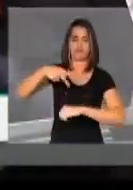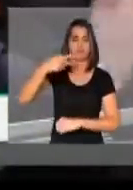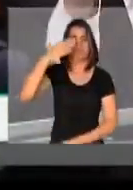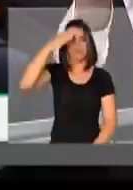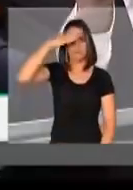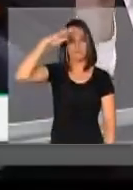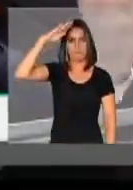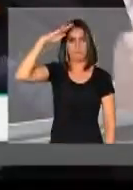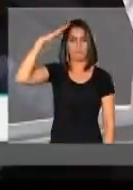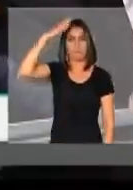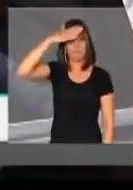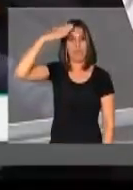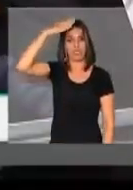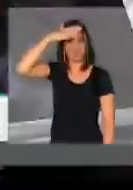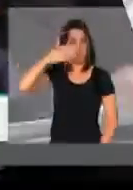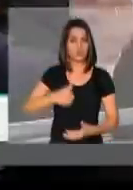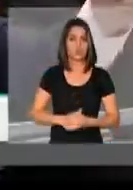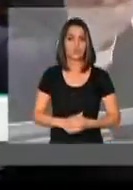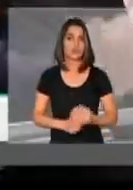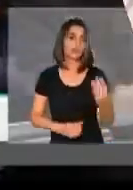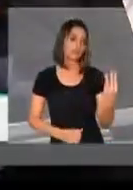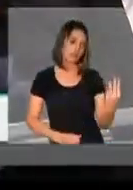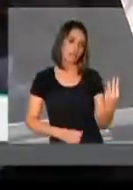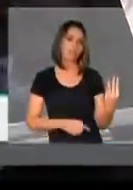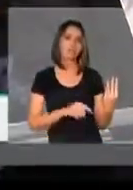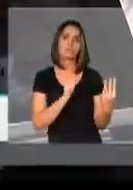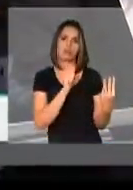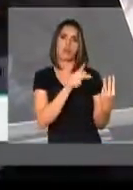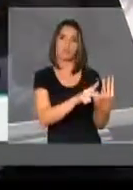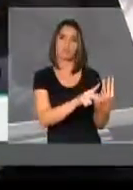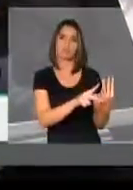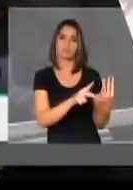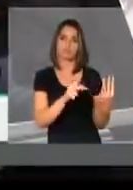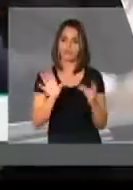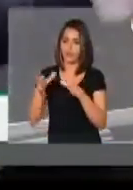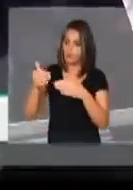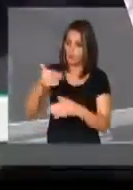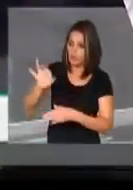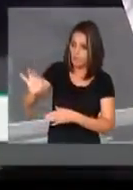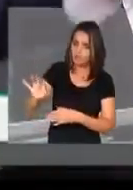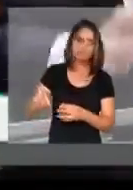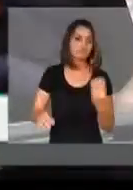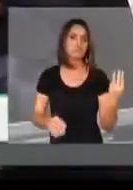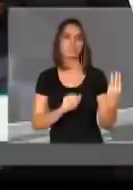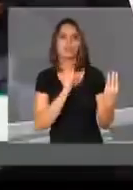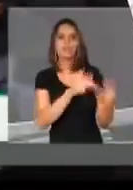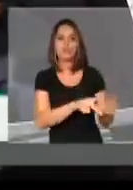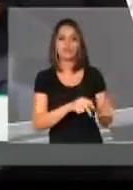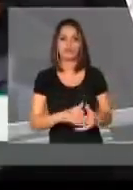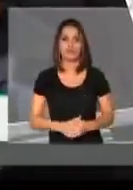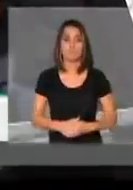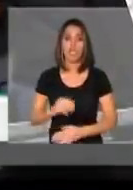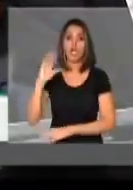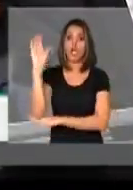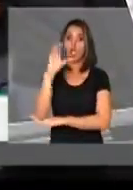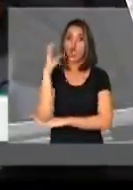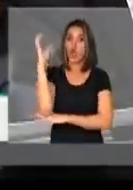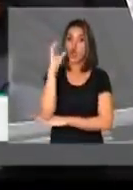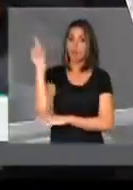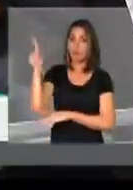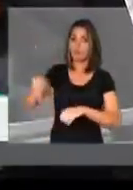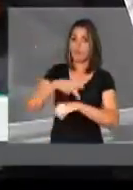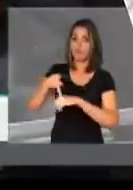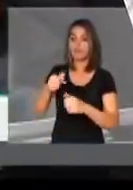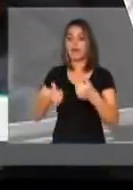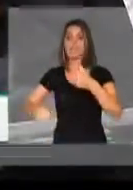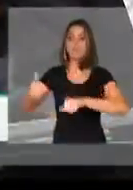fizeram isso. Só 3 em cada 10 mexicanos têm aposentadoria. A Colômbia está revendo o seu plano